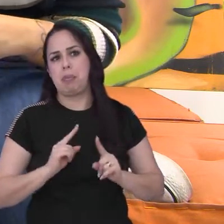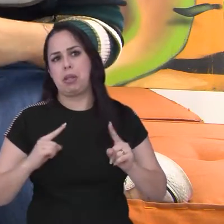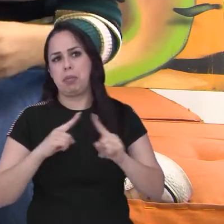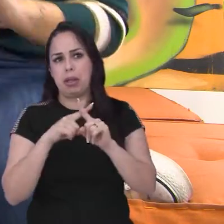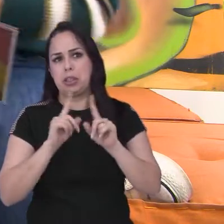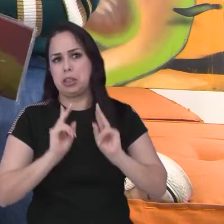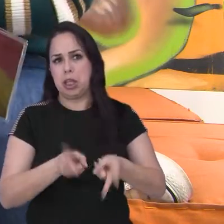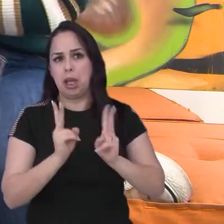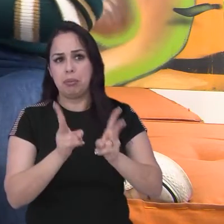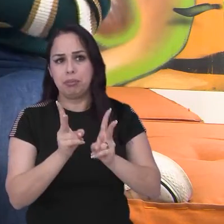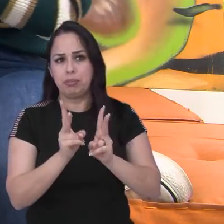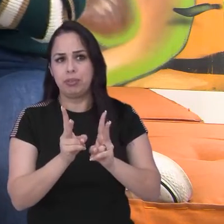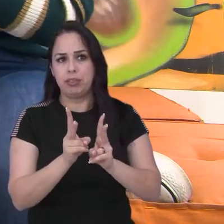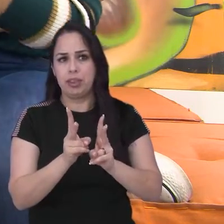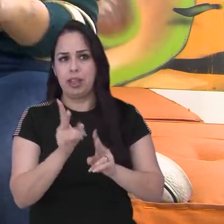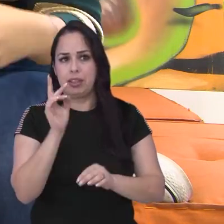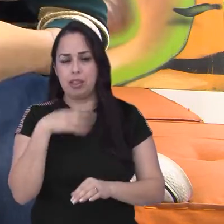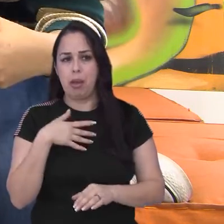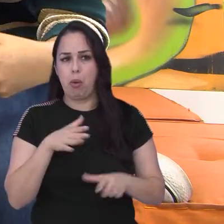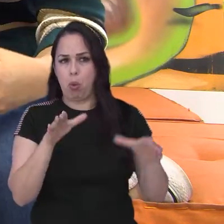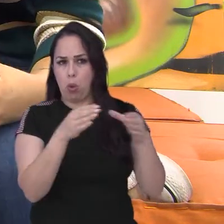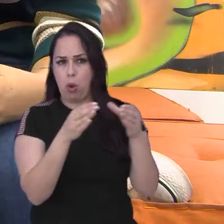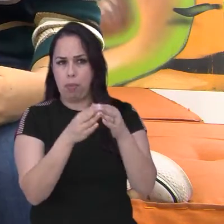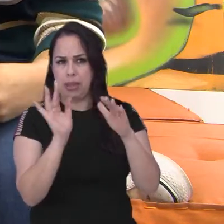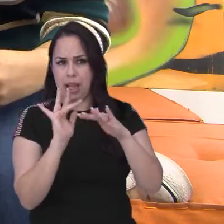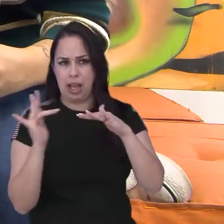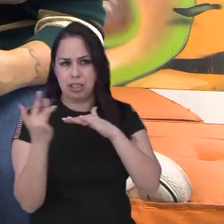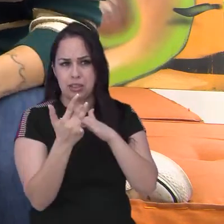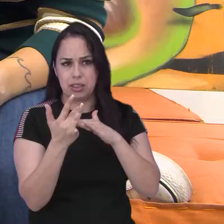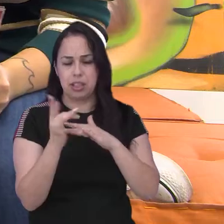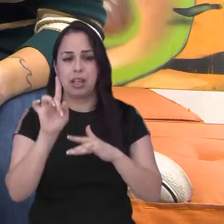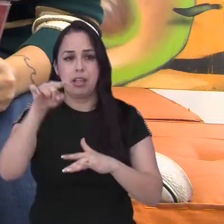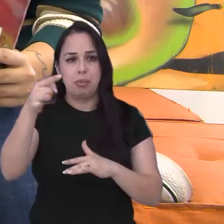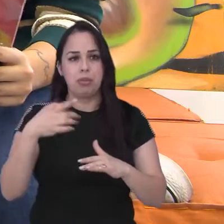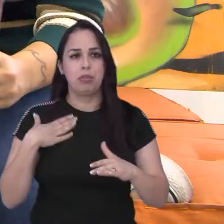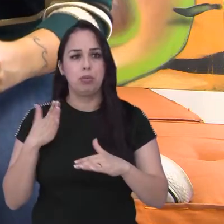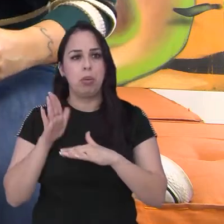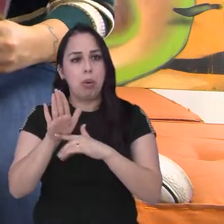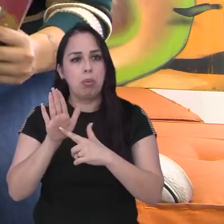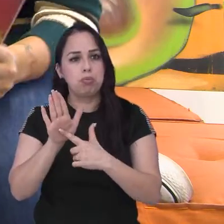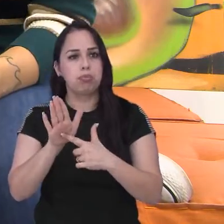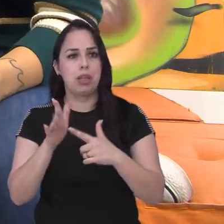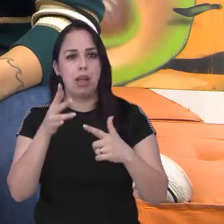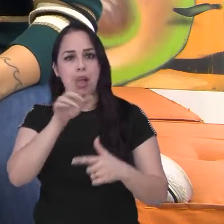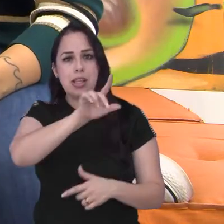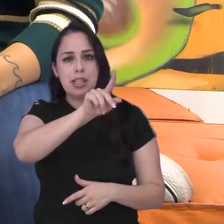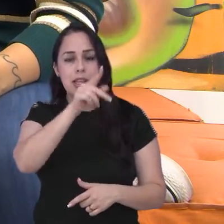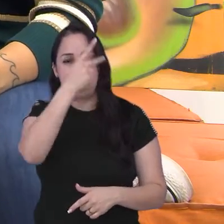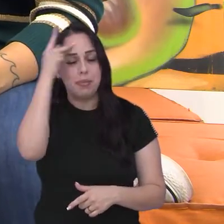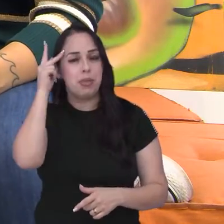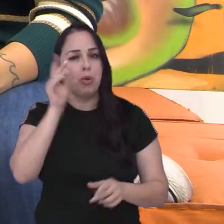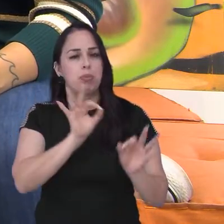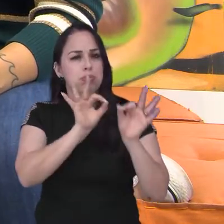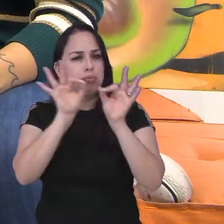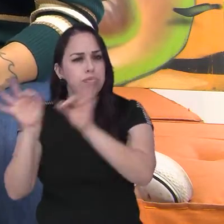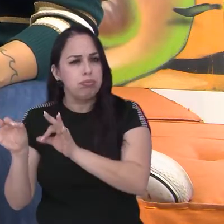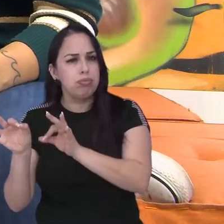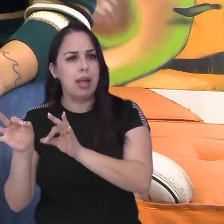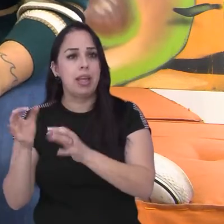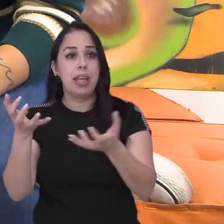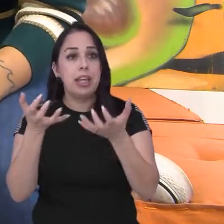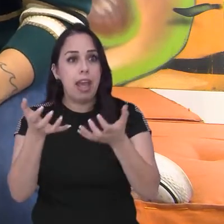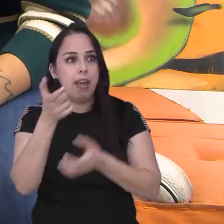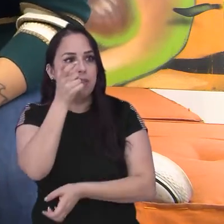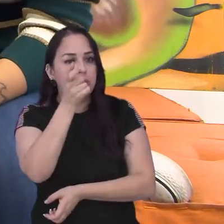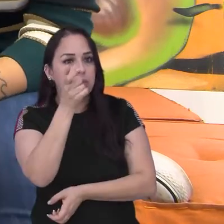batalha. A ideia é fazer... Esse pessoal todo tem rede social, né? A ideia é fazer... Então a gente vai deixando aqui pro pessoal acompanhar, porque para o pessoal